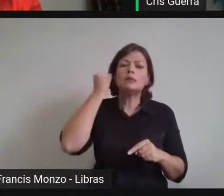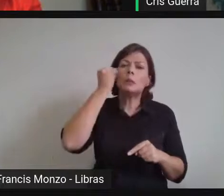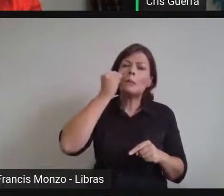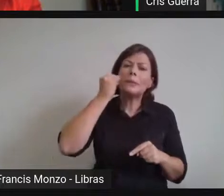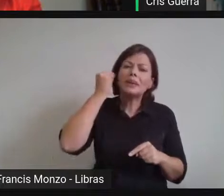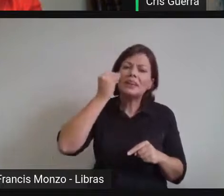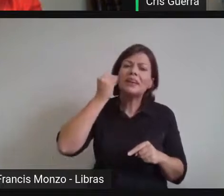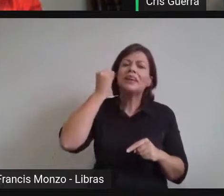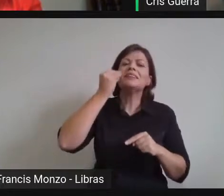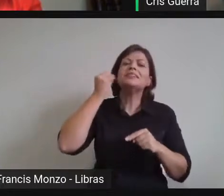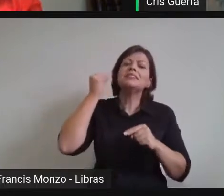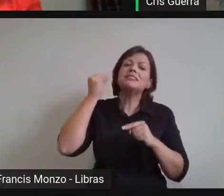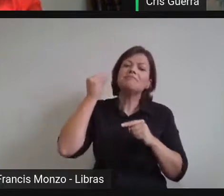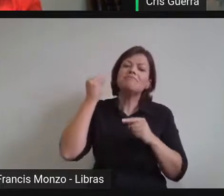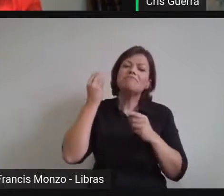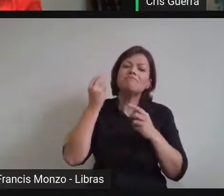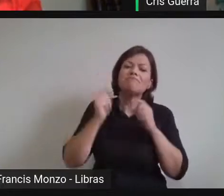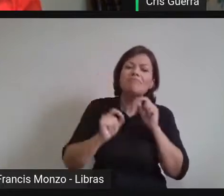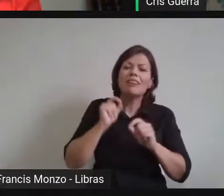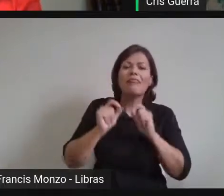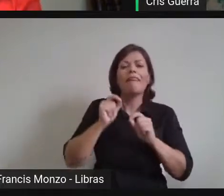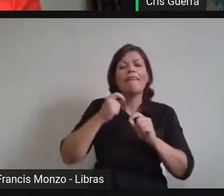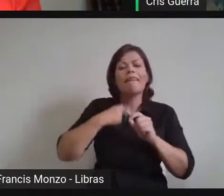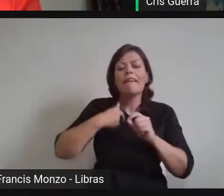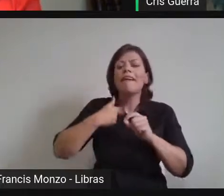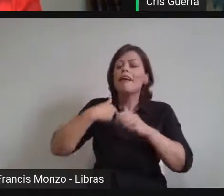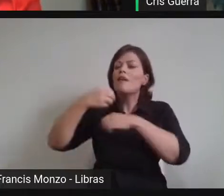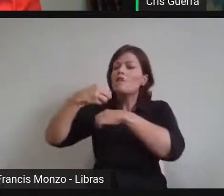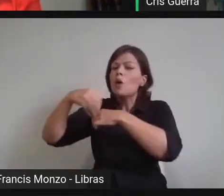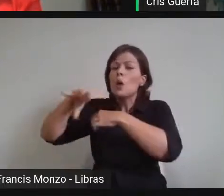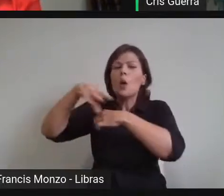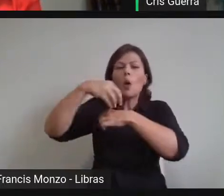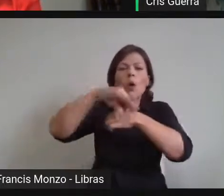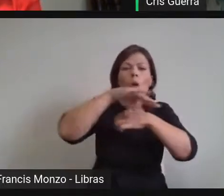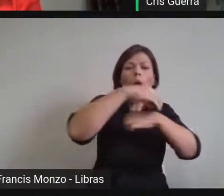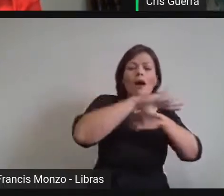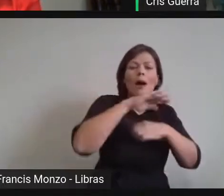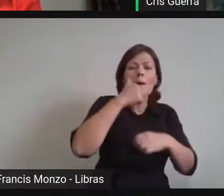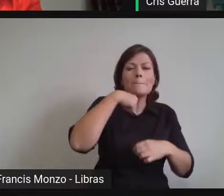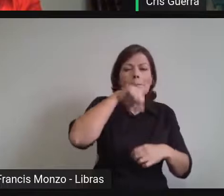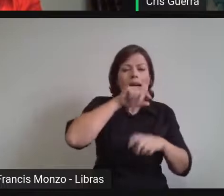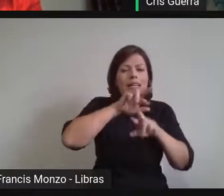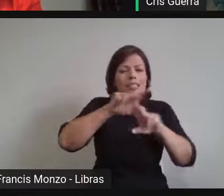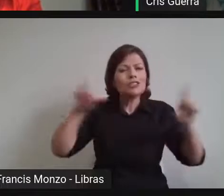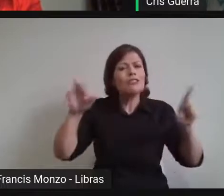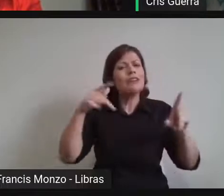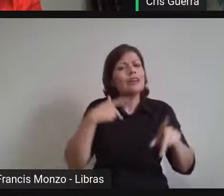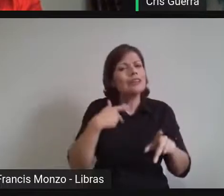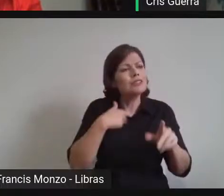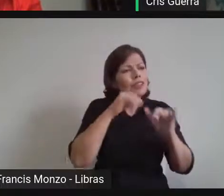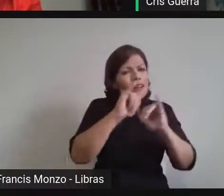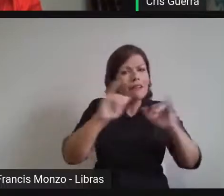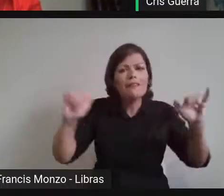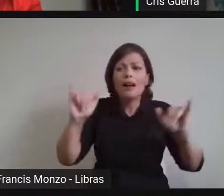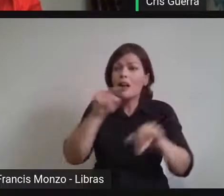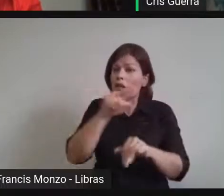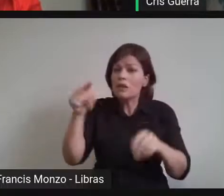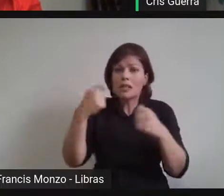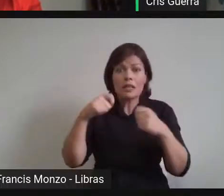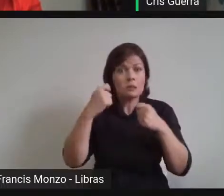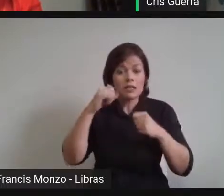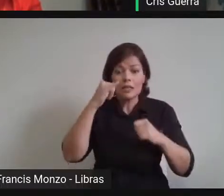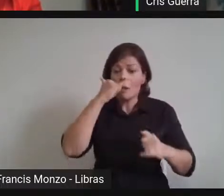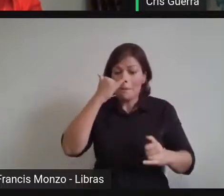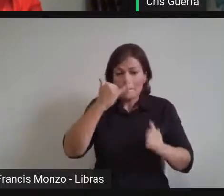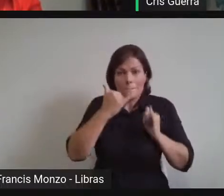acabo levando esses relatos para outras mães e dizendo, gente, sabe, se perdoem. A gente é a mãe que dá para ser. E,